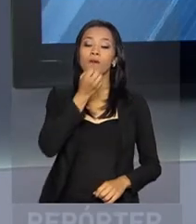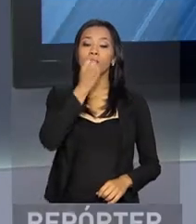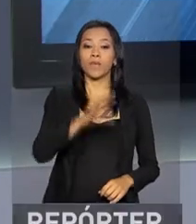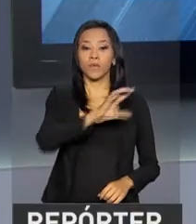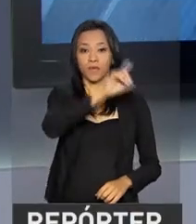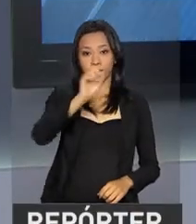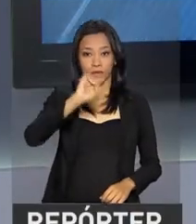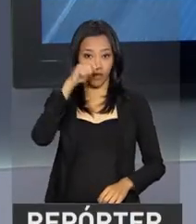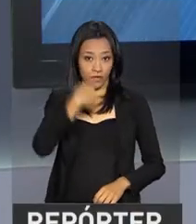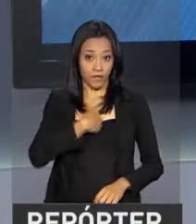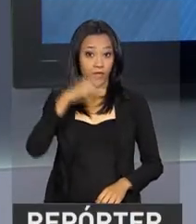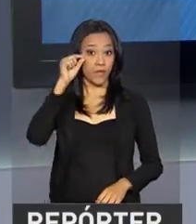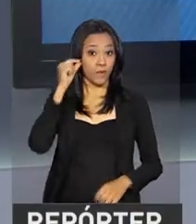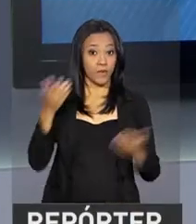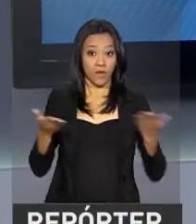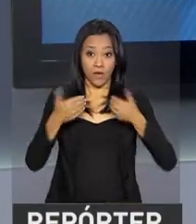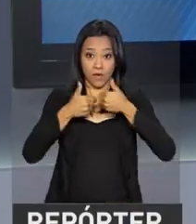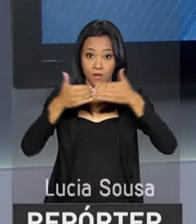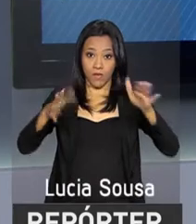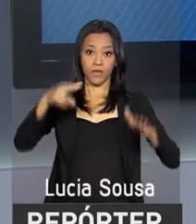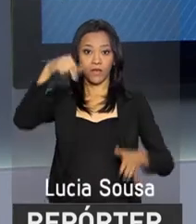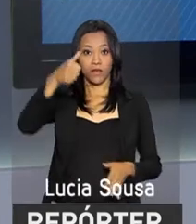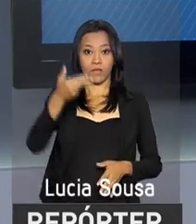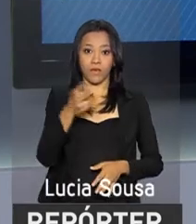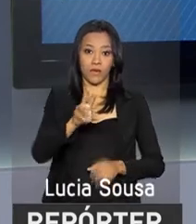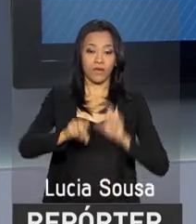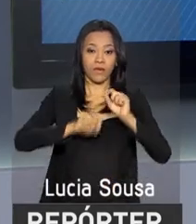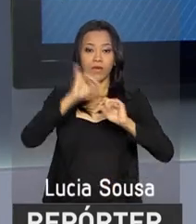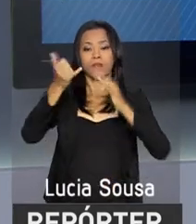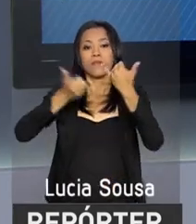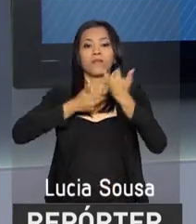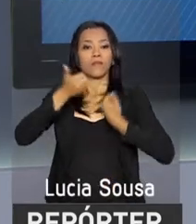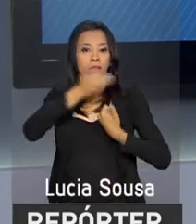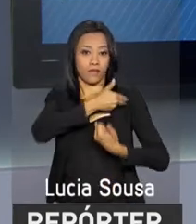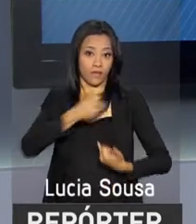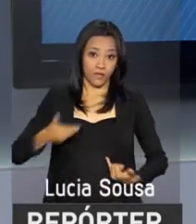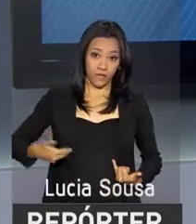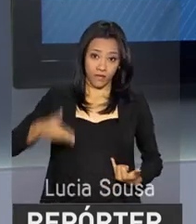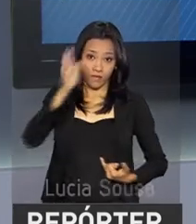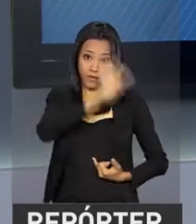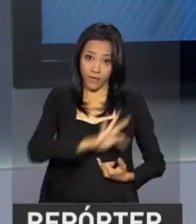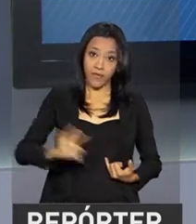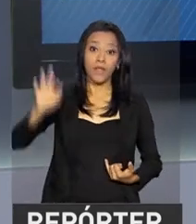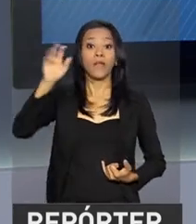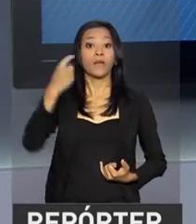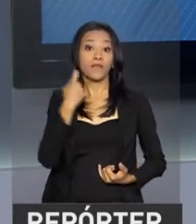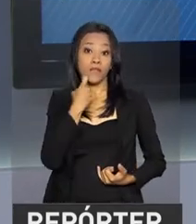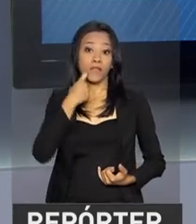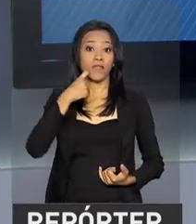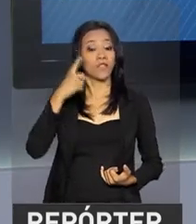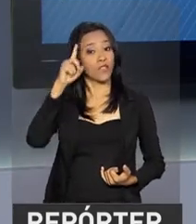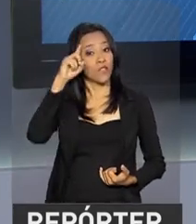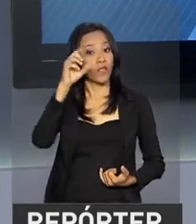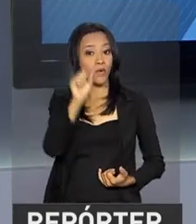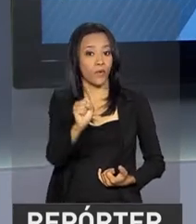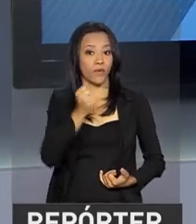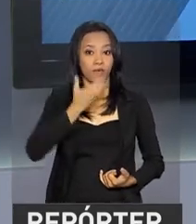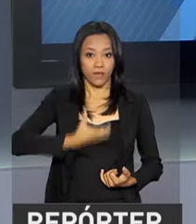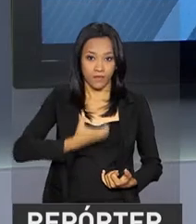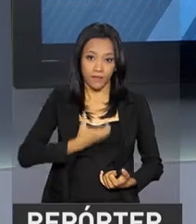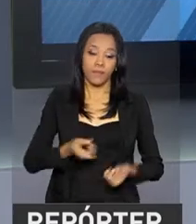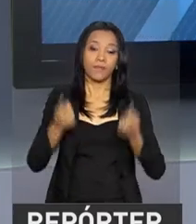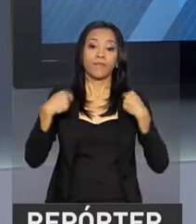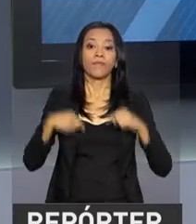Olá, bom dia. Eu sou Thaisa Dias e começa agora o Repórter NBR com as notícias do governo federal desta sexta-feira, 8 de dezembro.